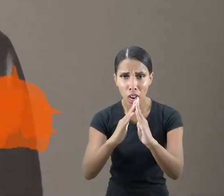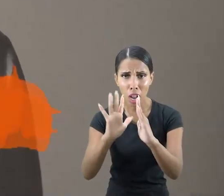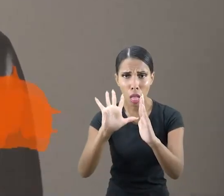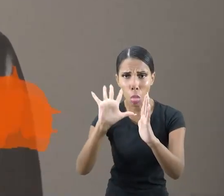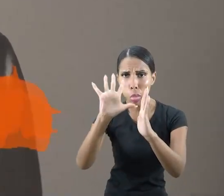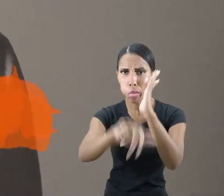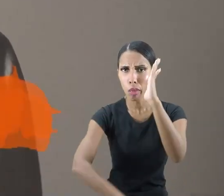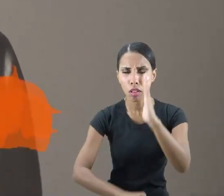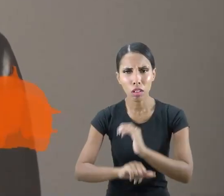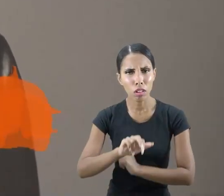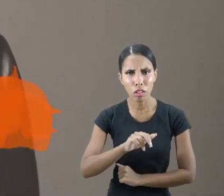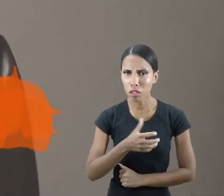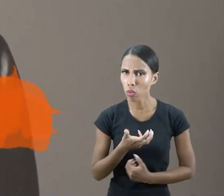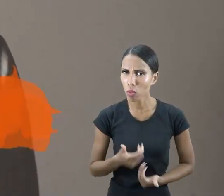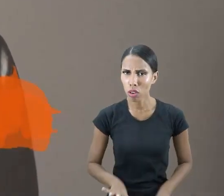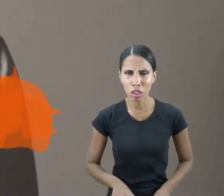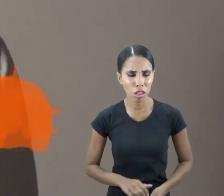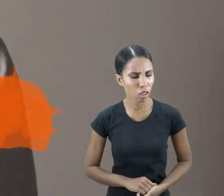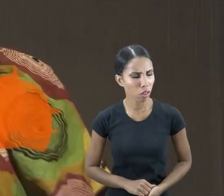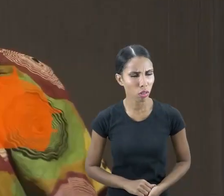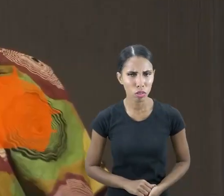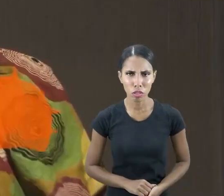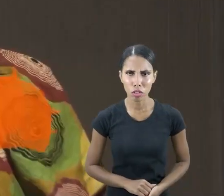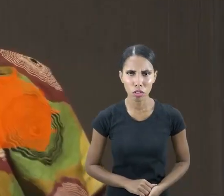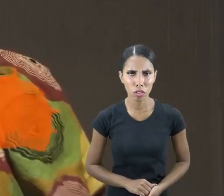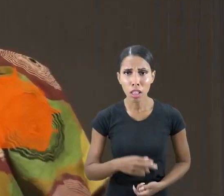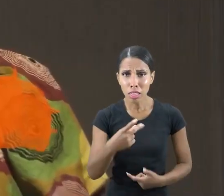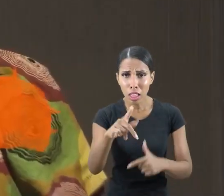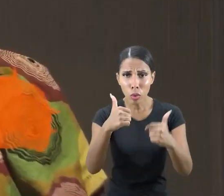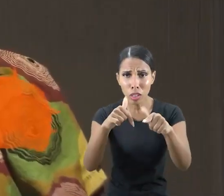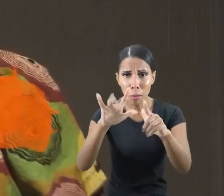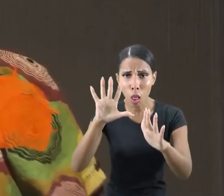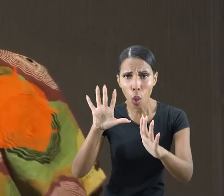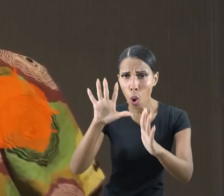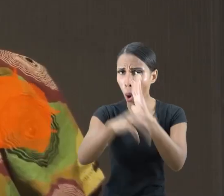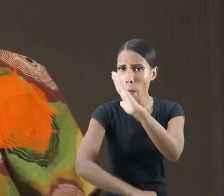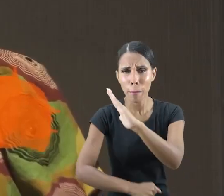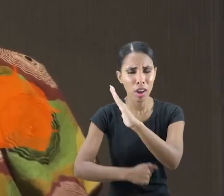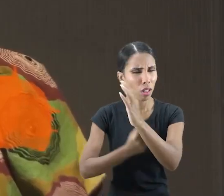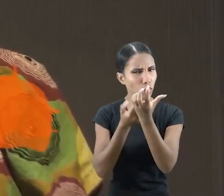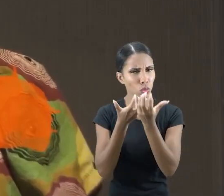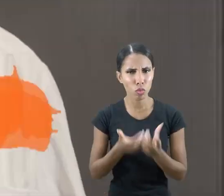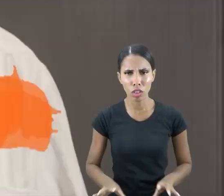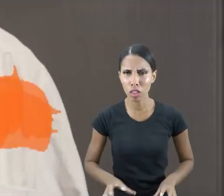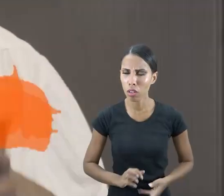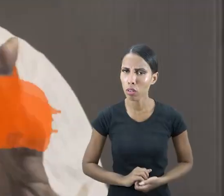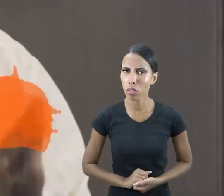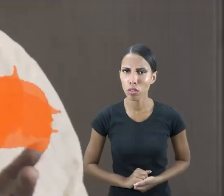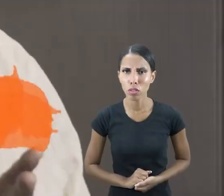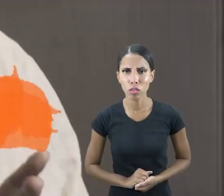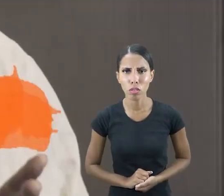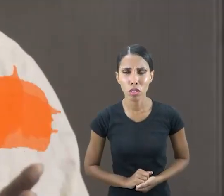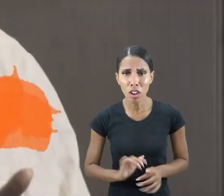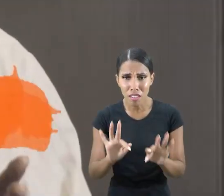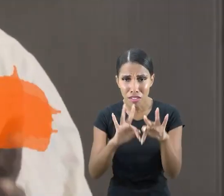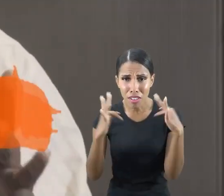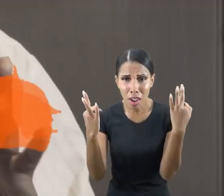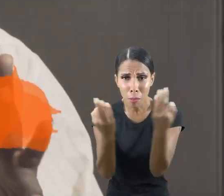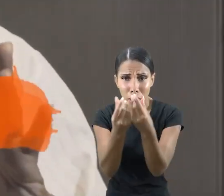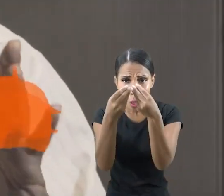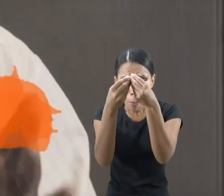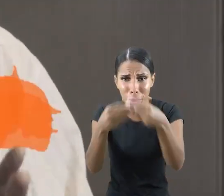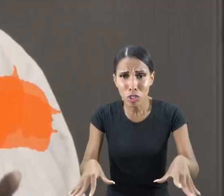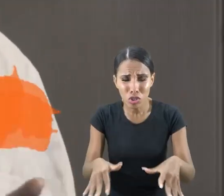eu preciso agora é de uma oportunidade. Um novo sentido para minha vida. Quero também